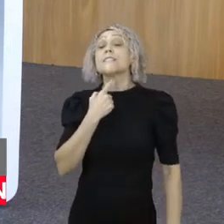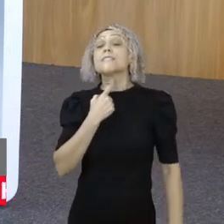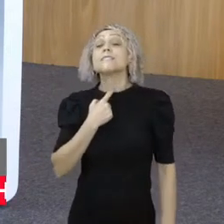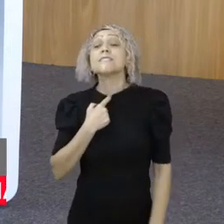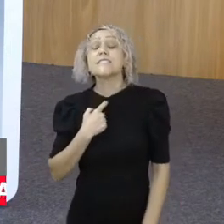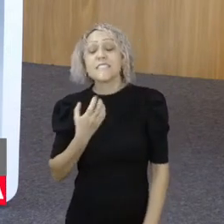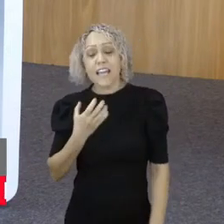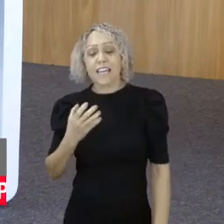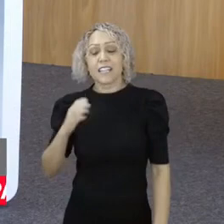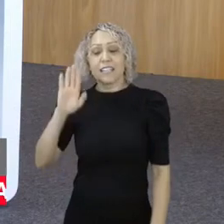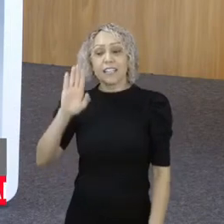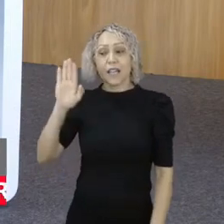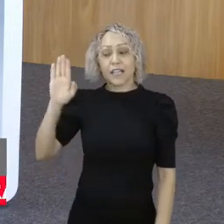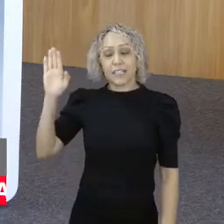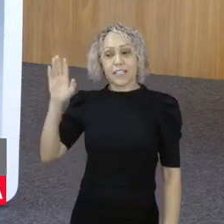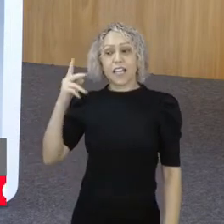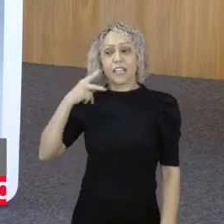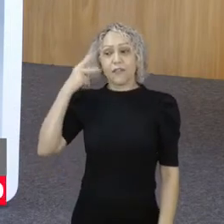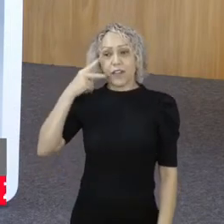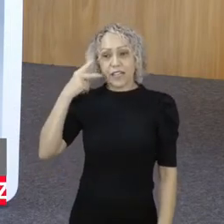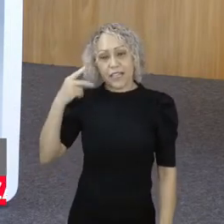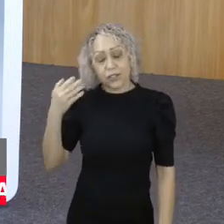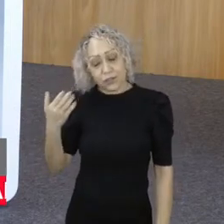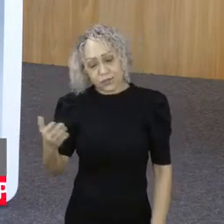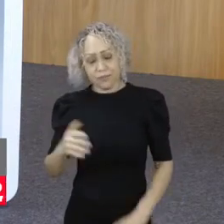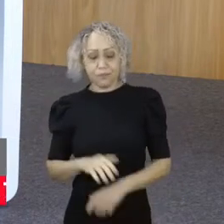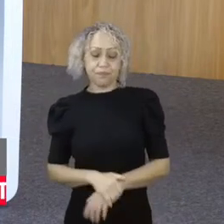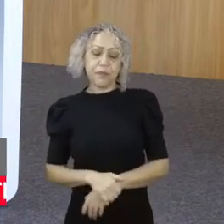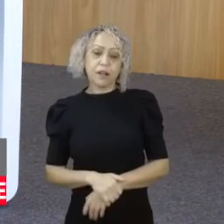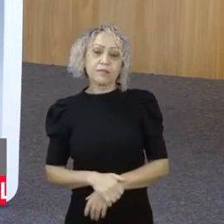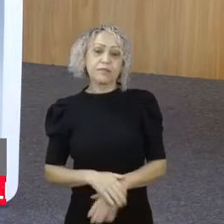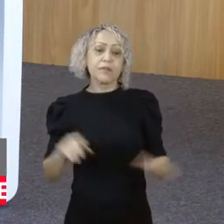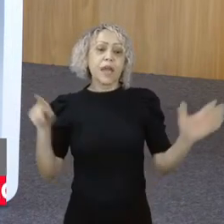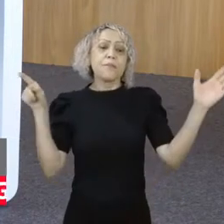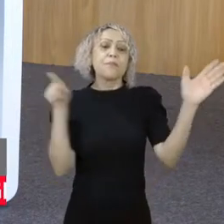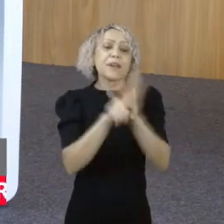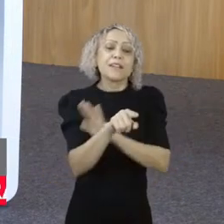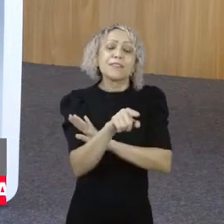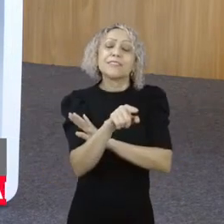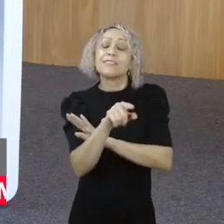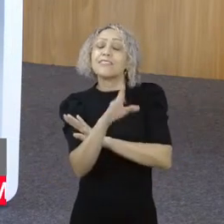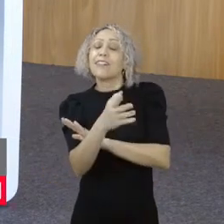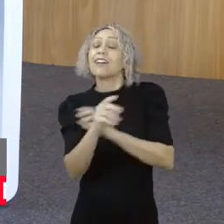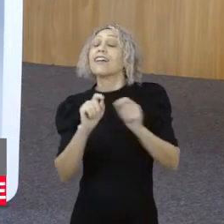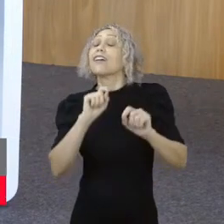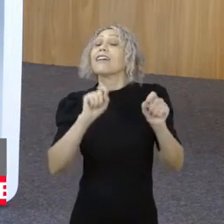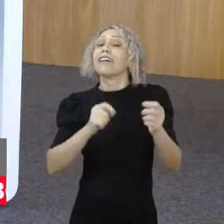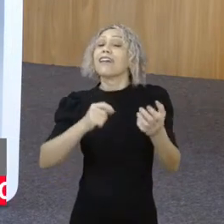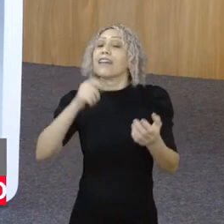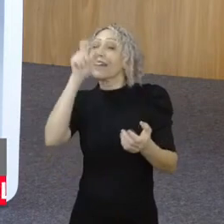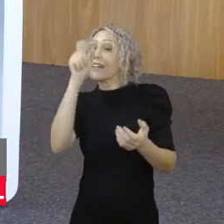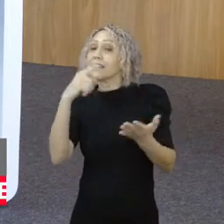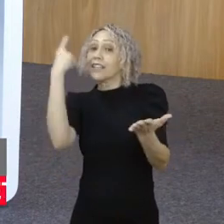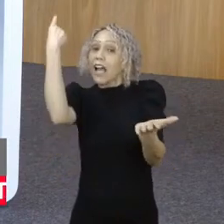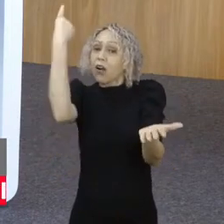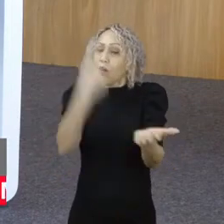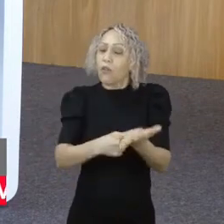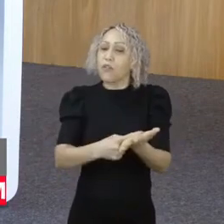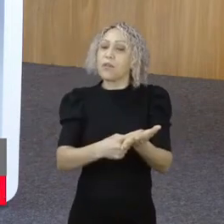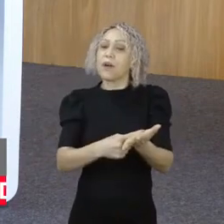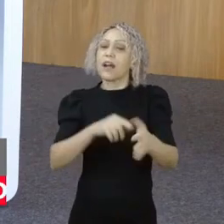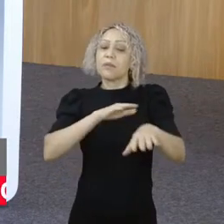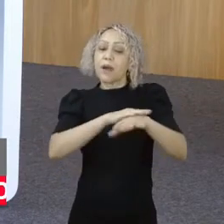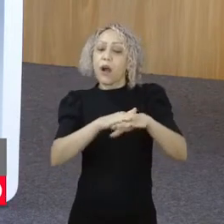esse encontro. Quem é que já está confirmado aí para dialogar com os municípios e qual é a importância política do PT